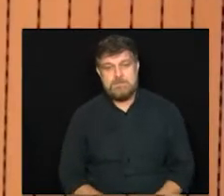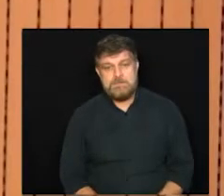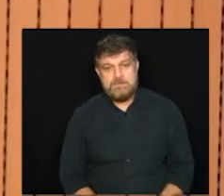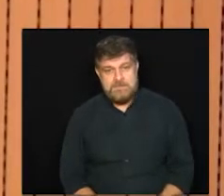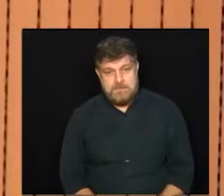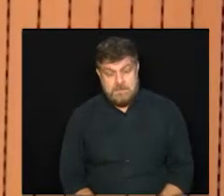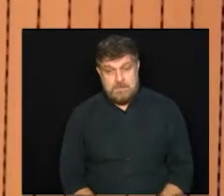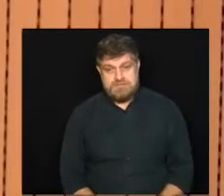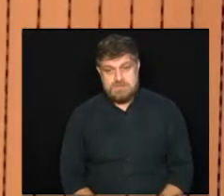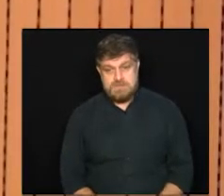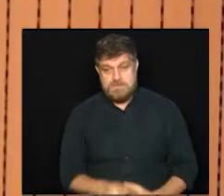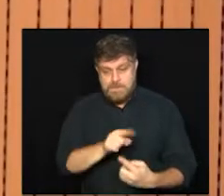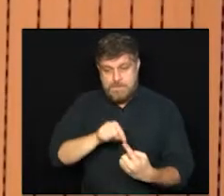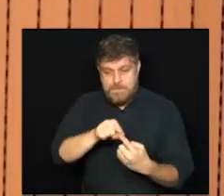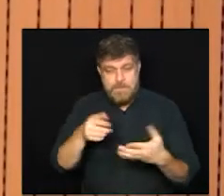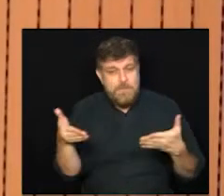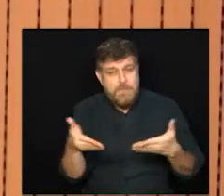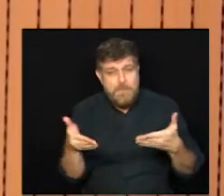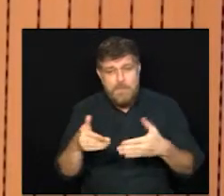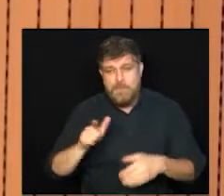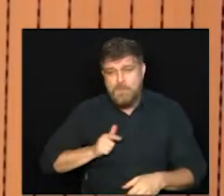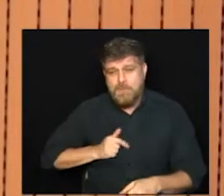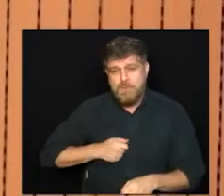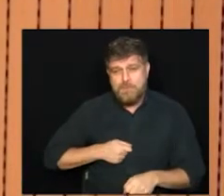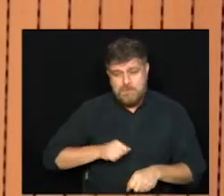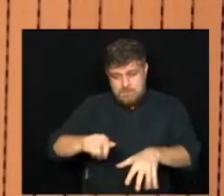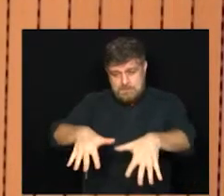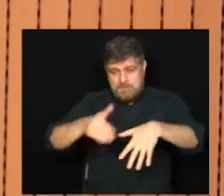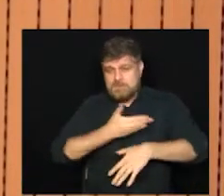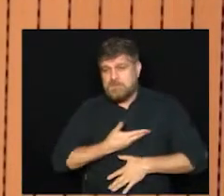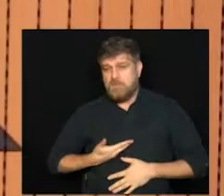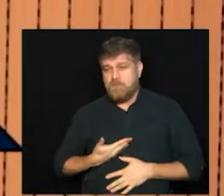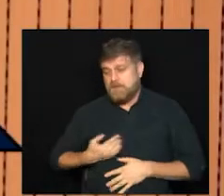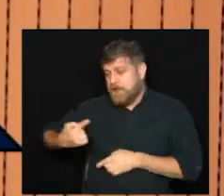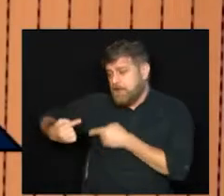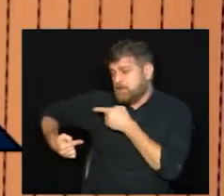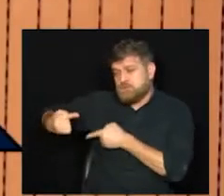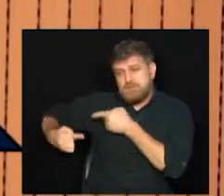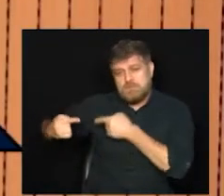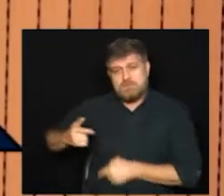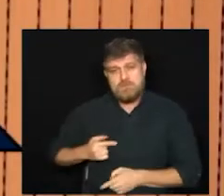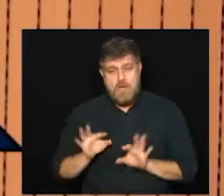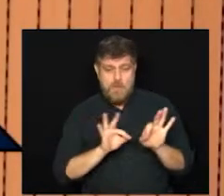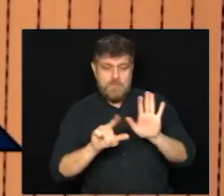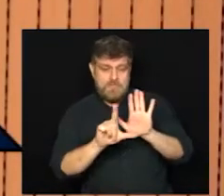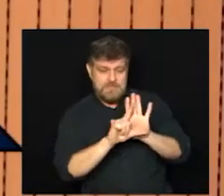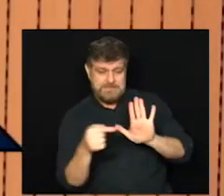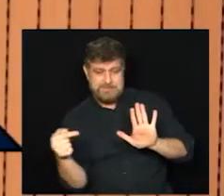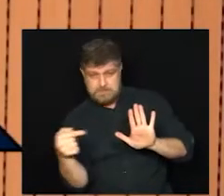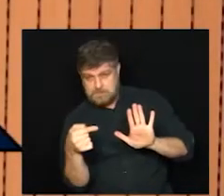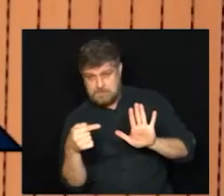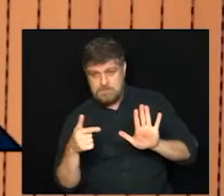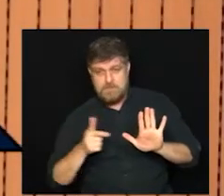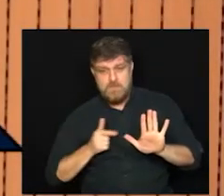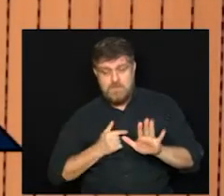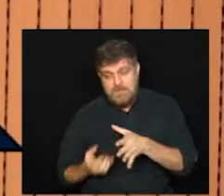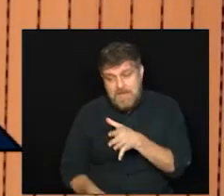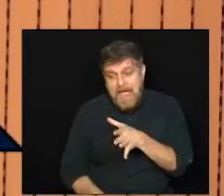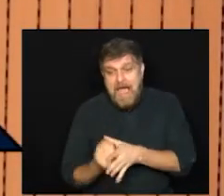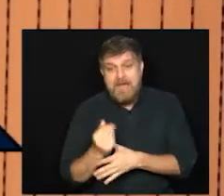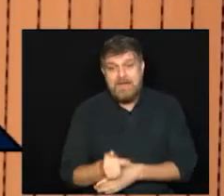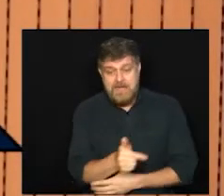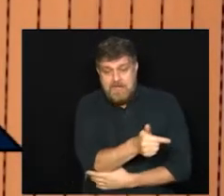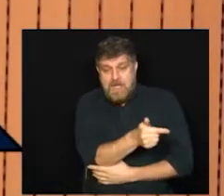Nosso objetivo hoje, nesta audiência pública, é discutir um projeto de lei que institui a